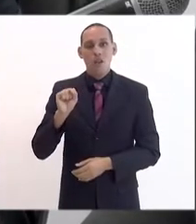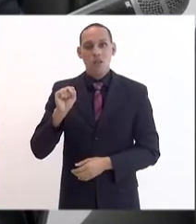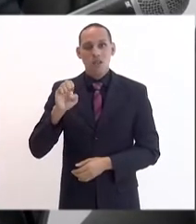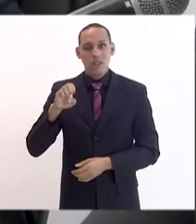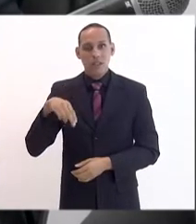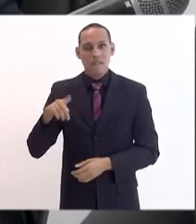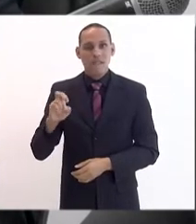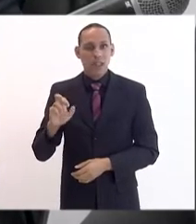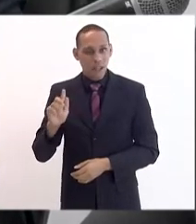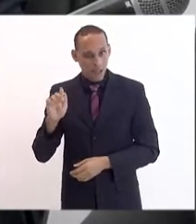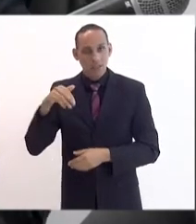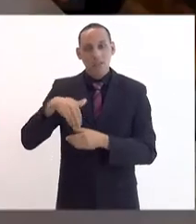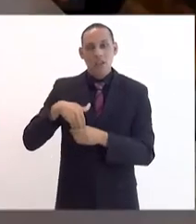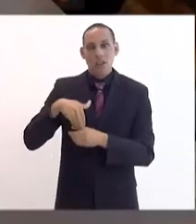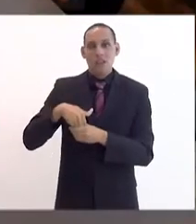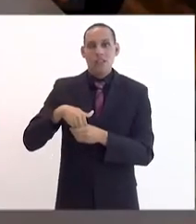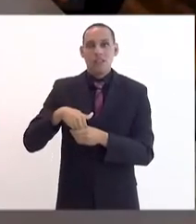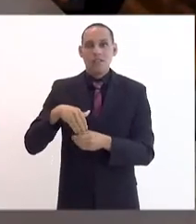emitir o voto.